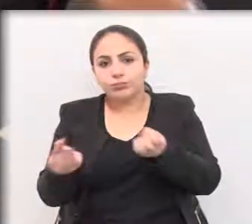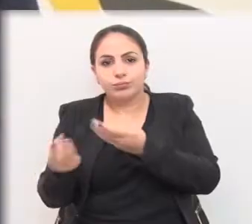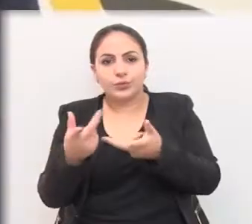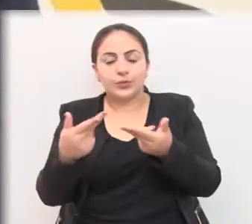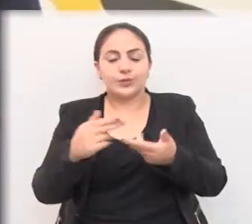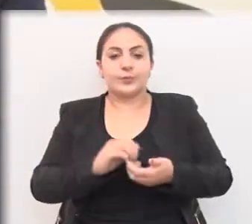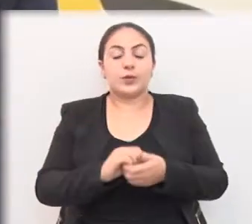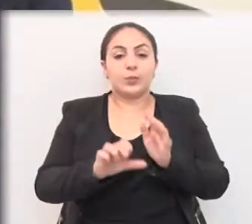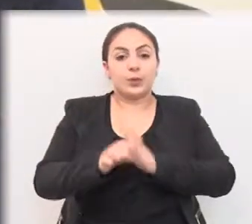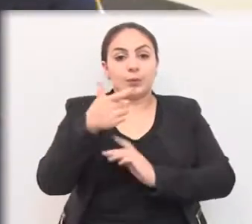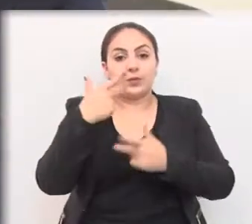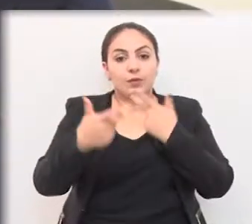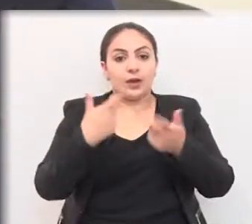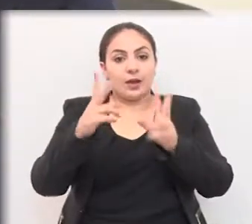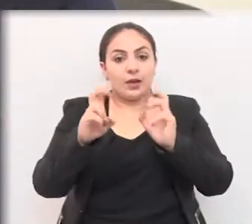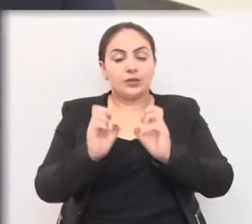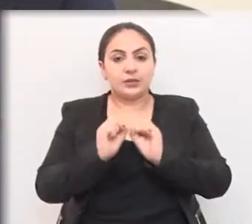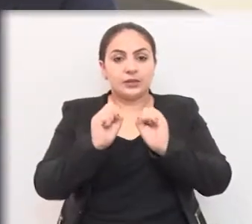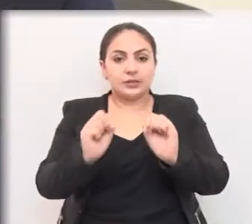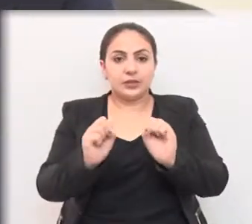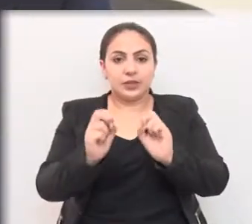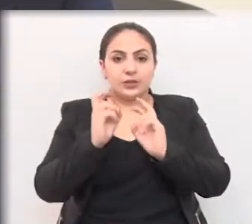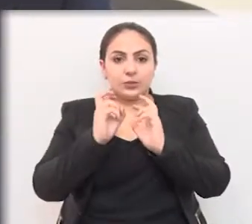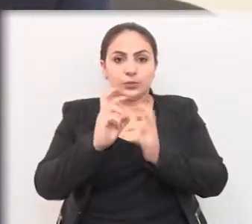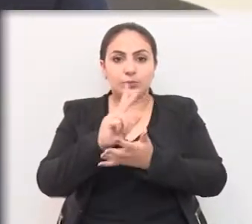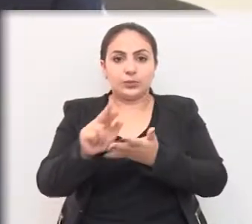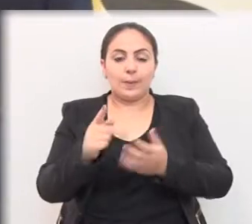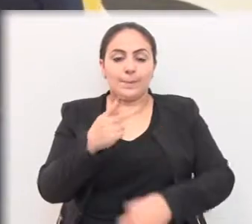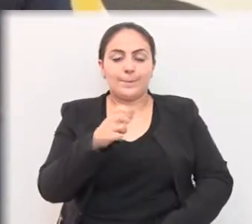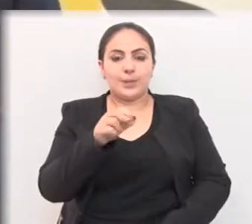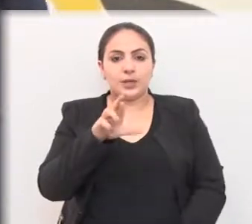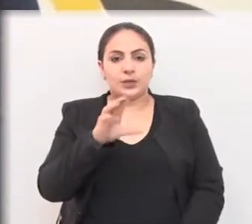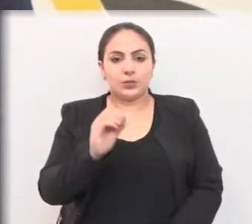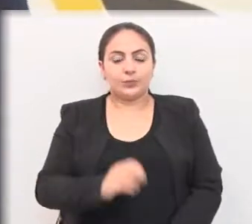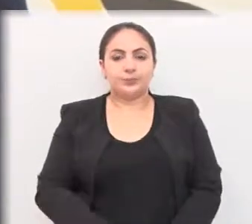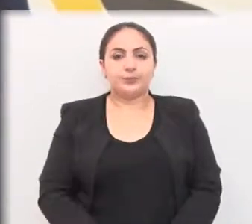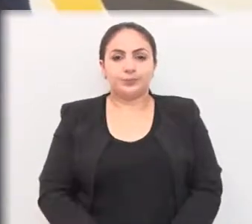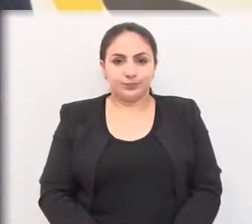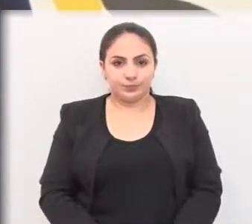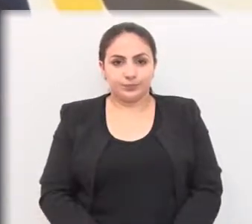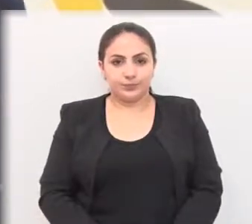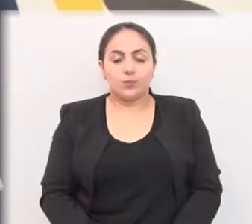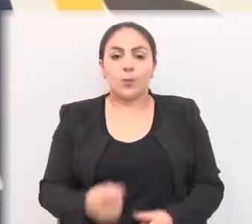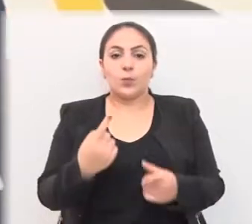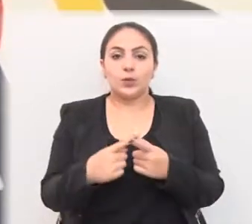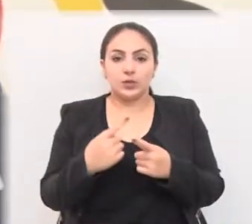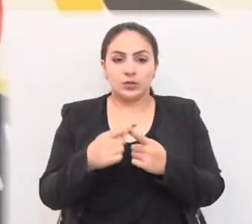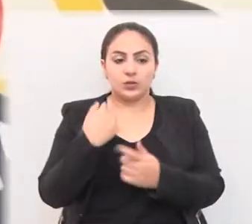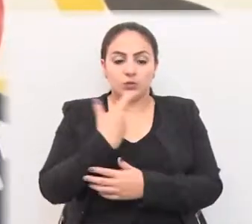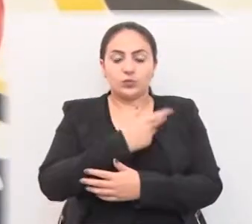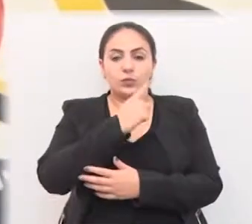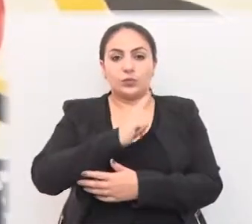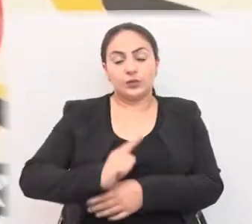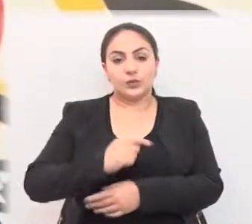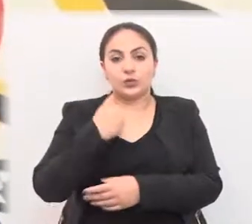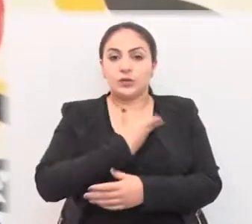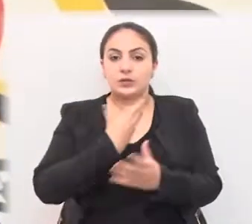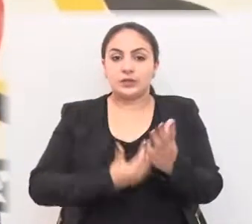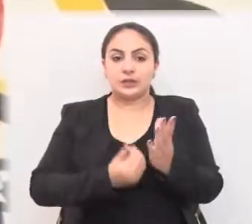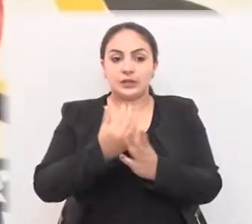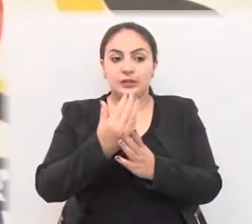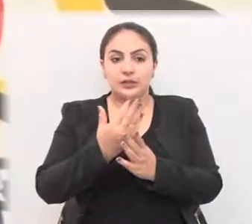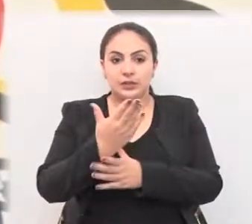modernização. O primeiro a falar foi o secretário de Transportes, Pedro Westphalen. Por determinação do nosso governador,